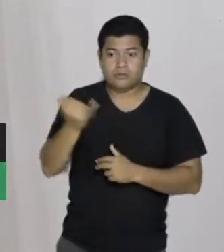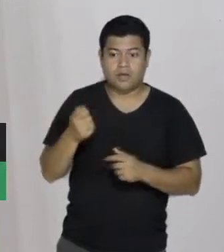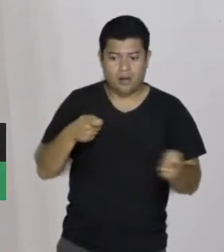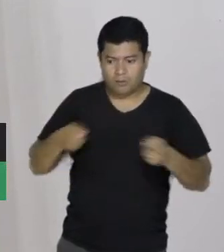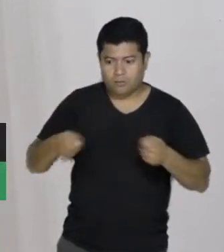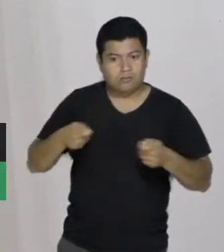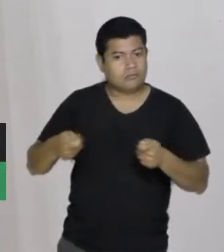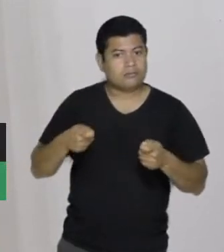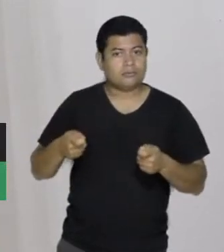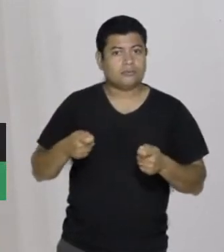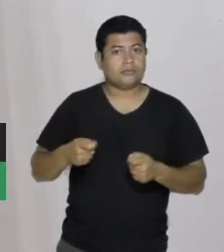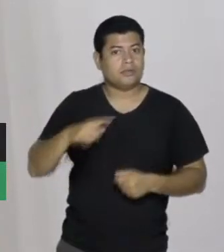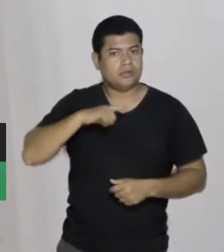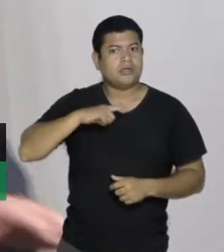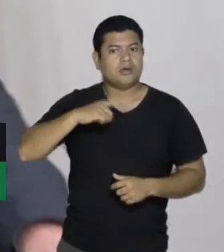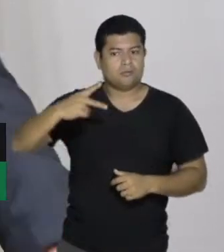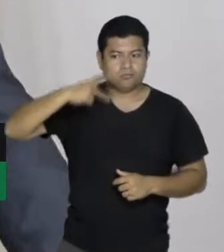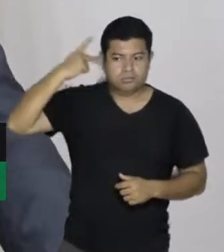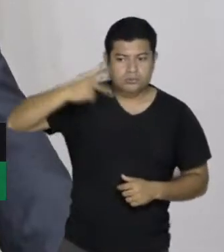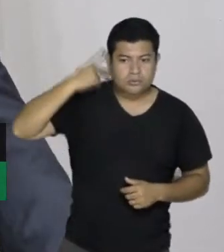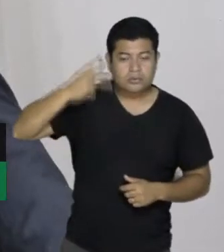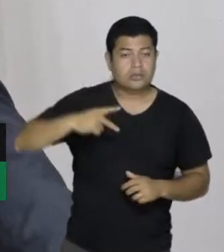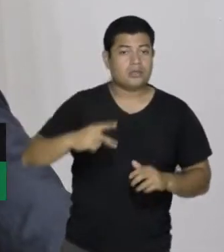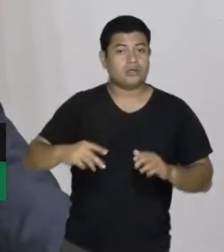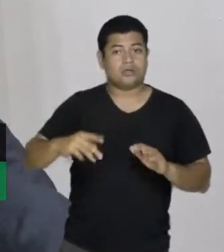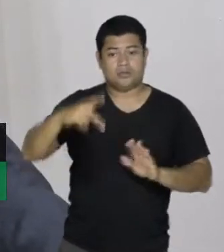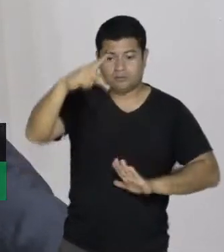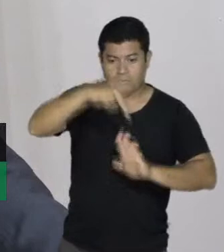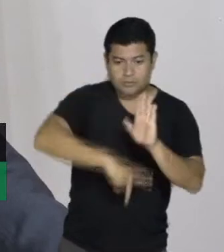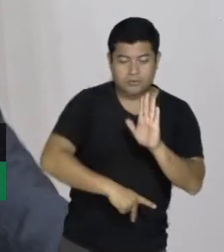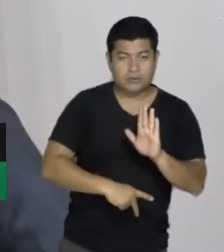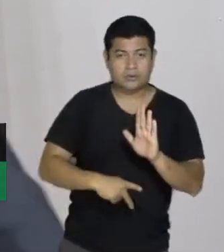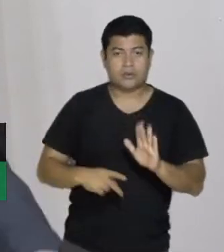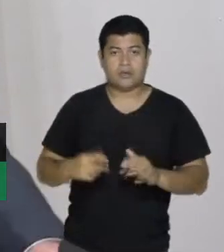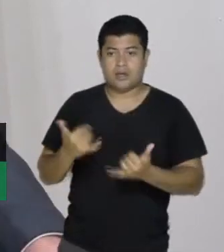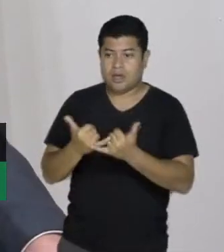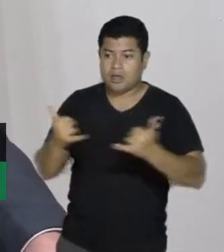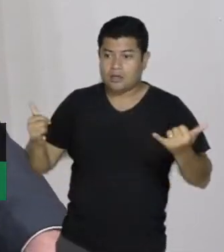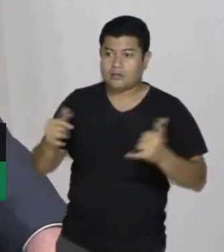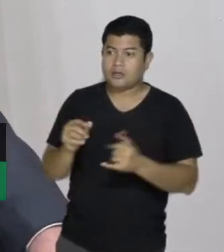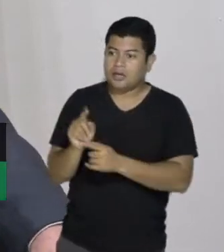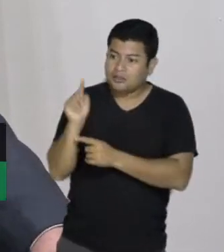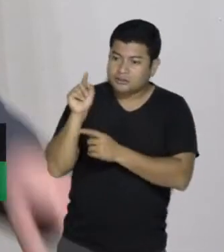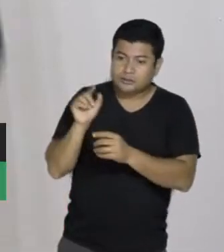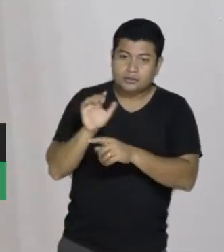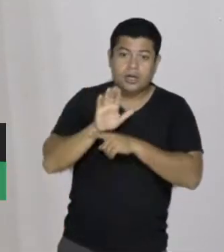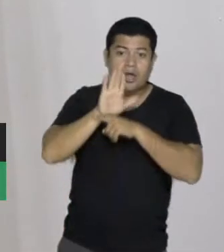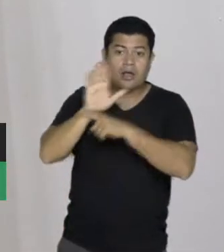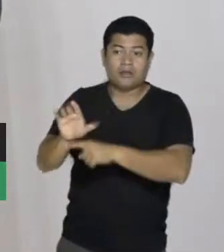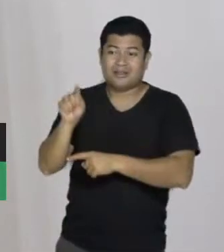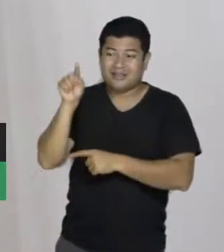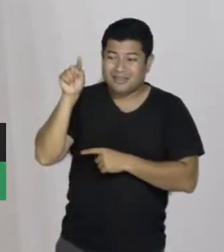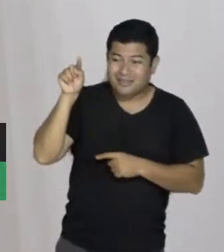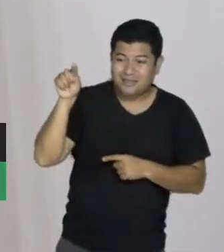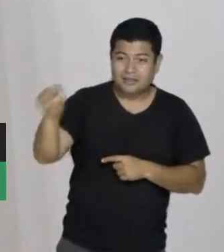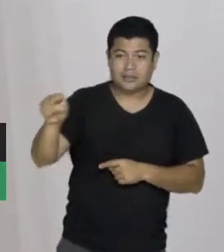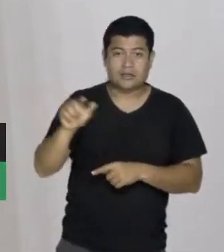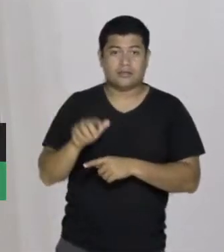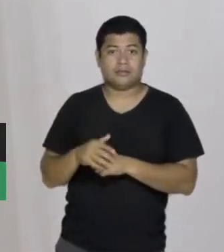política um programa onde a energia pudesse chegar lá na ponta e ela servir para